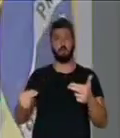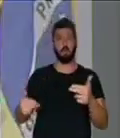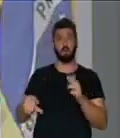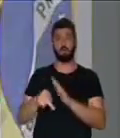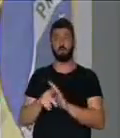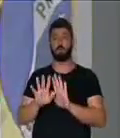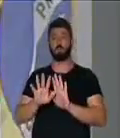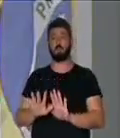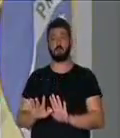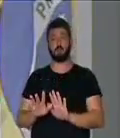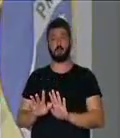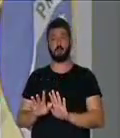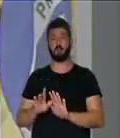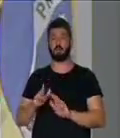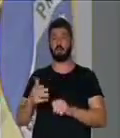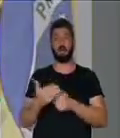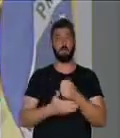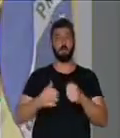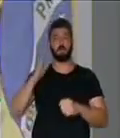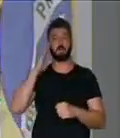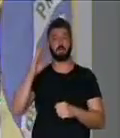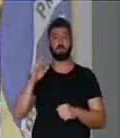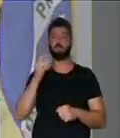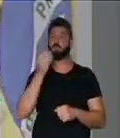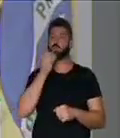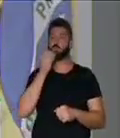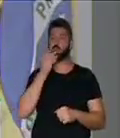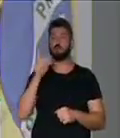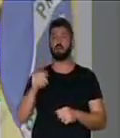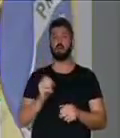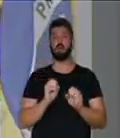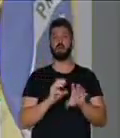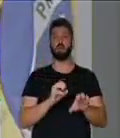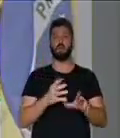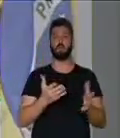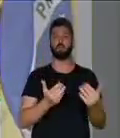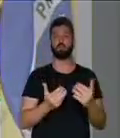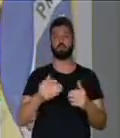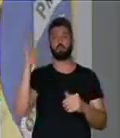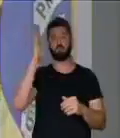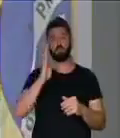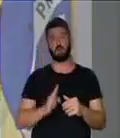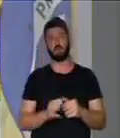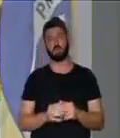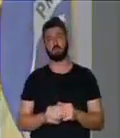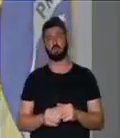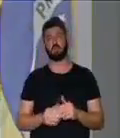linha branca, mas a alma essencial do FGTS deveria ser para educar os jovens do país,